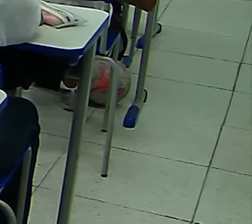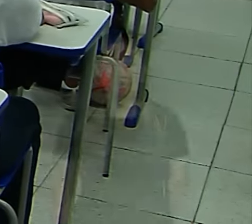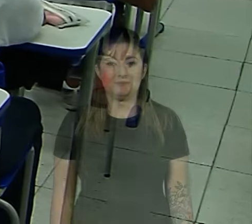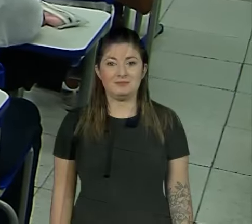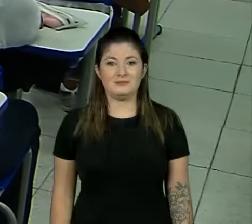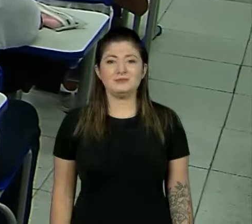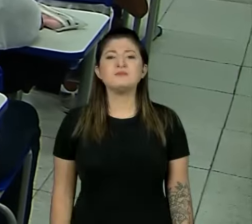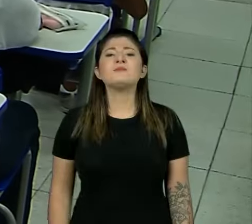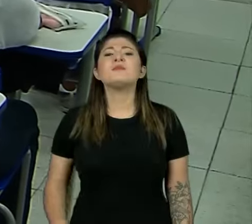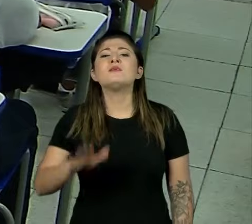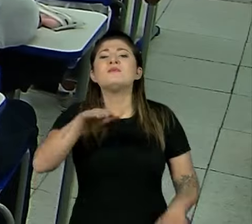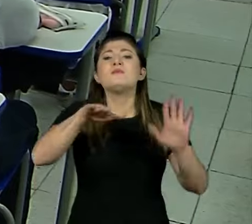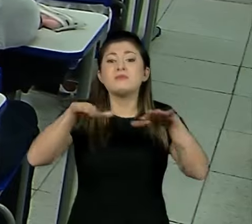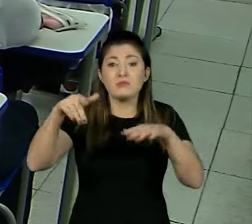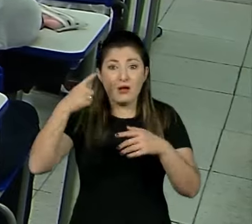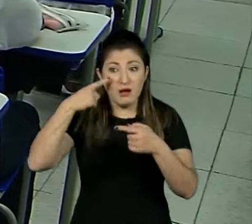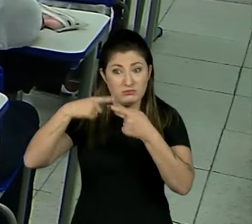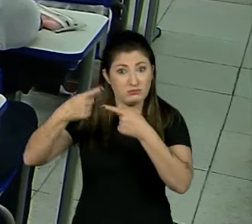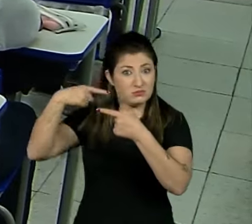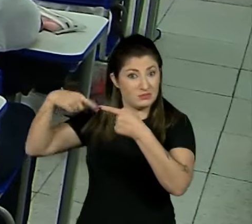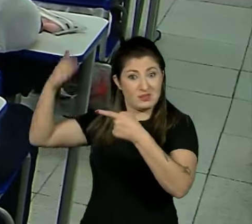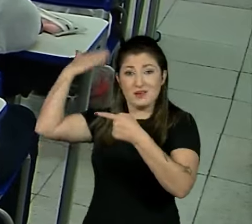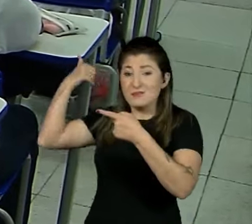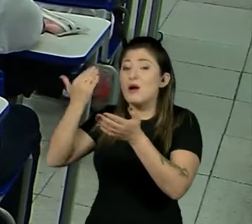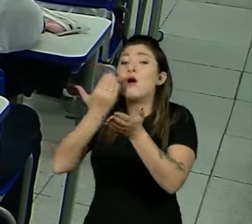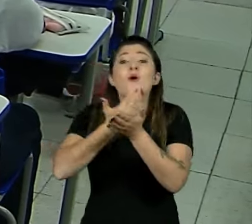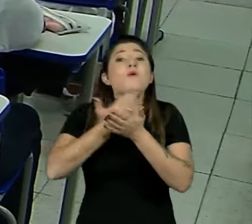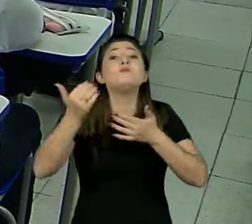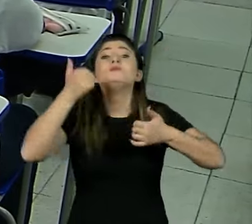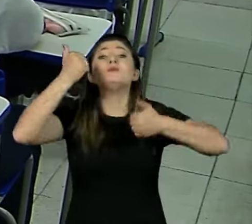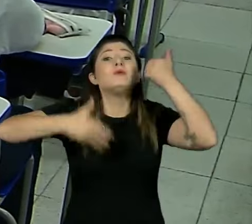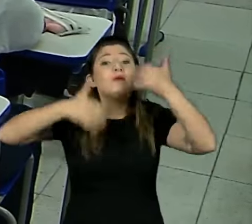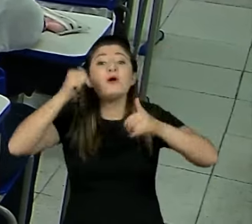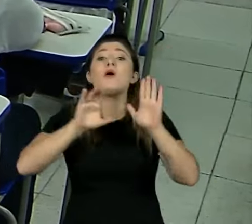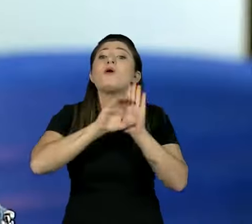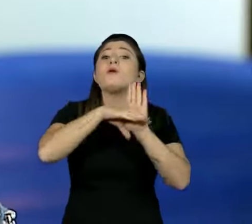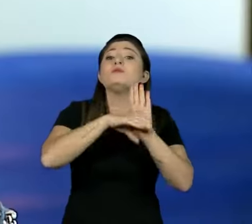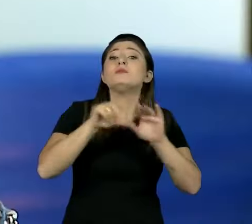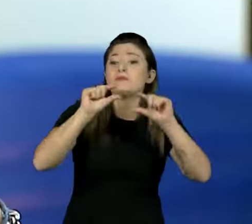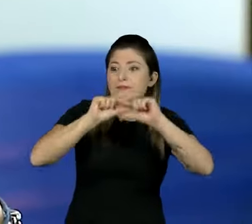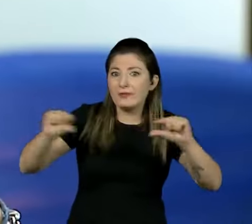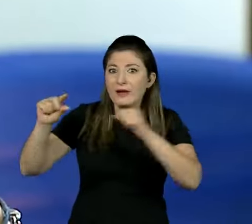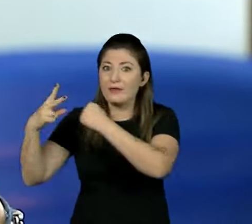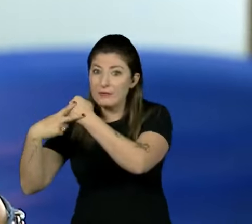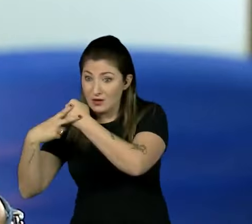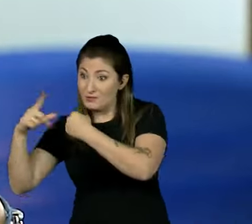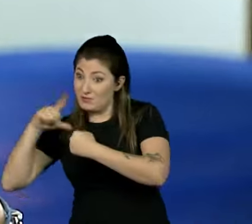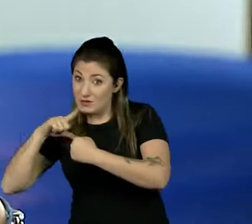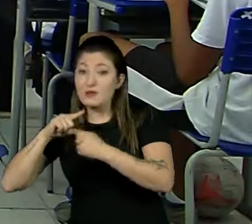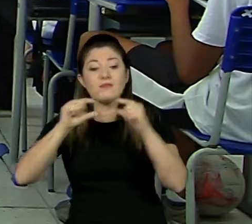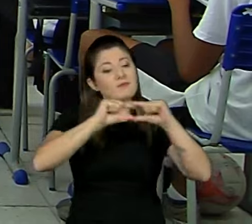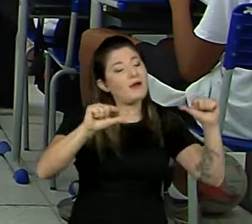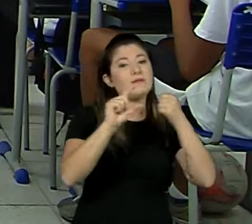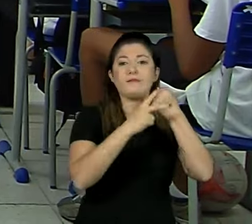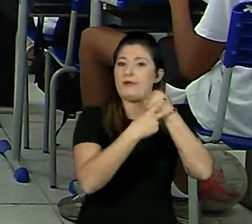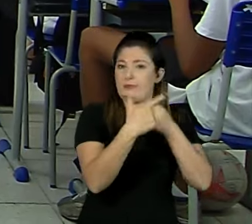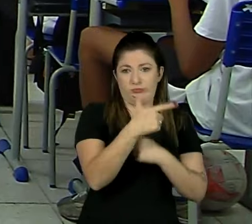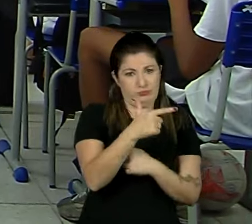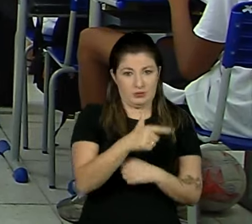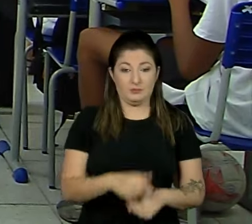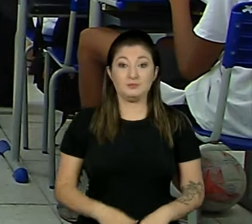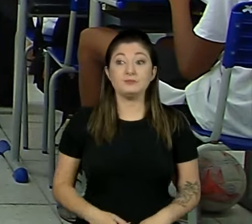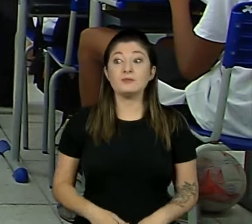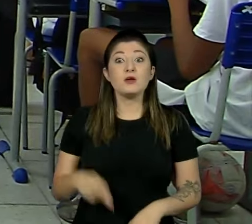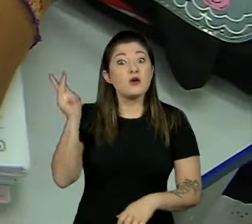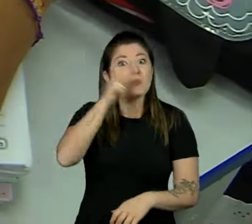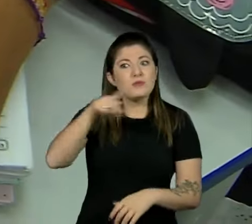Pessoal, na semana passada nós começamos um pouquinho do conceito de frase, oração e período. Olhar e ouvidos atentos às explicações